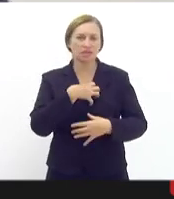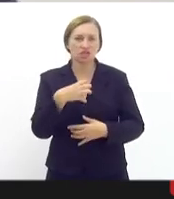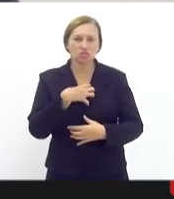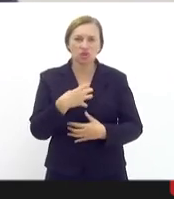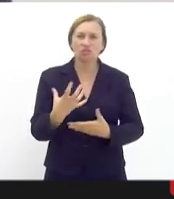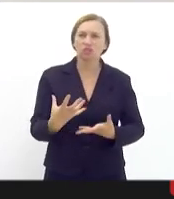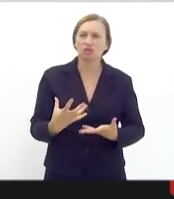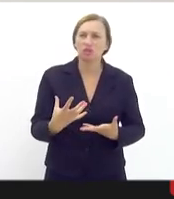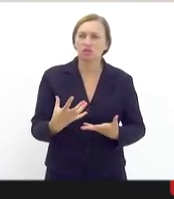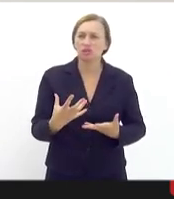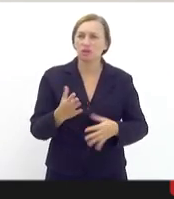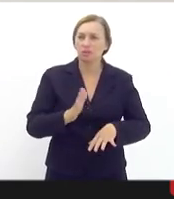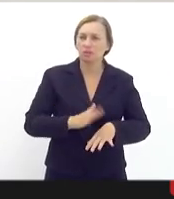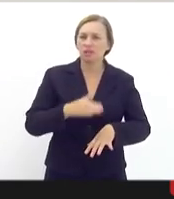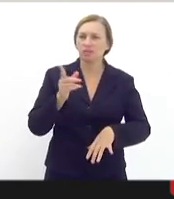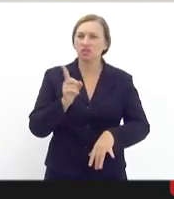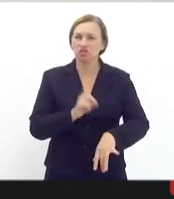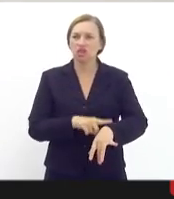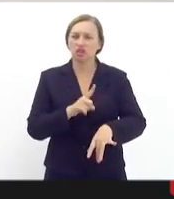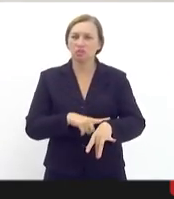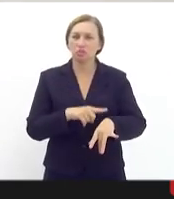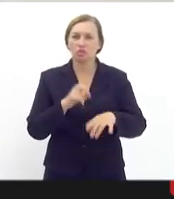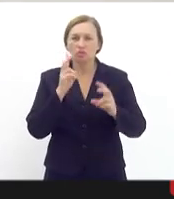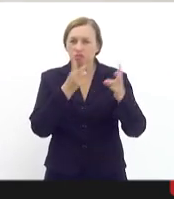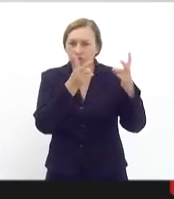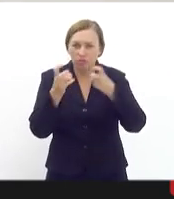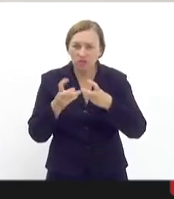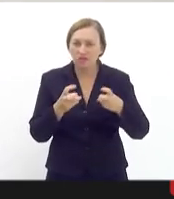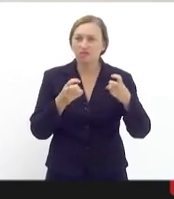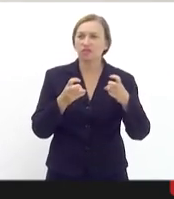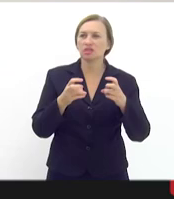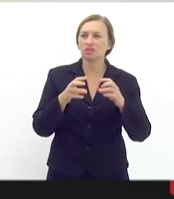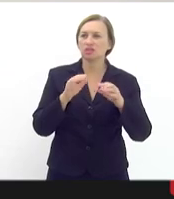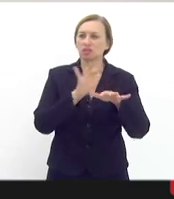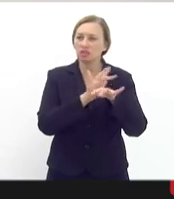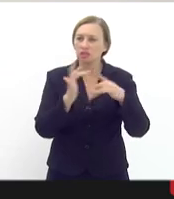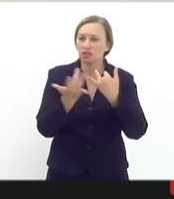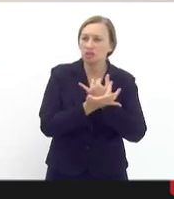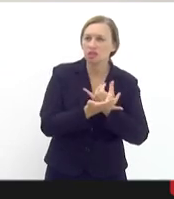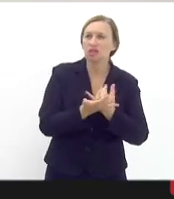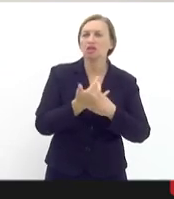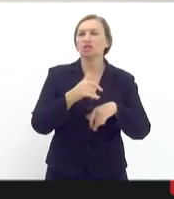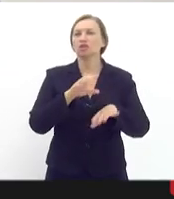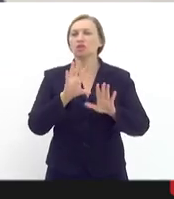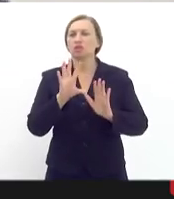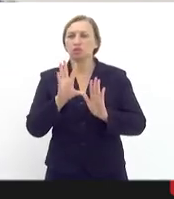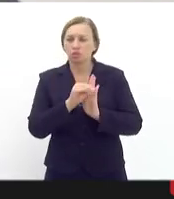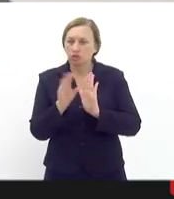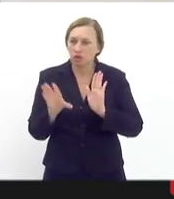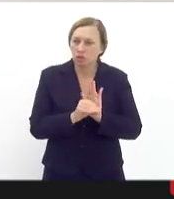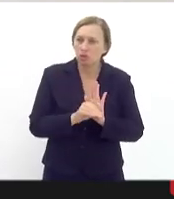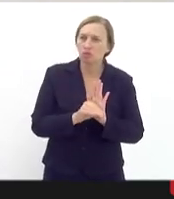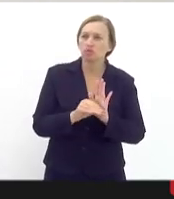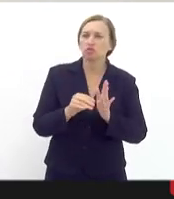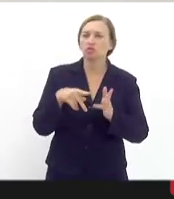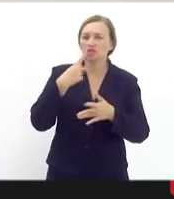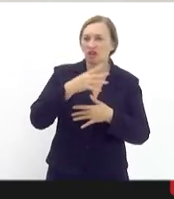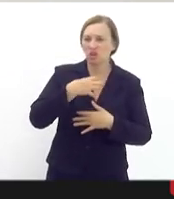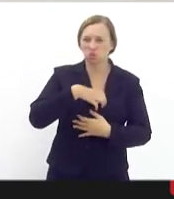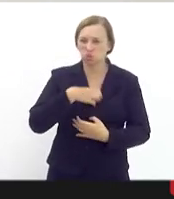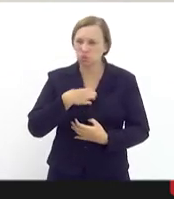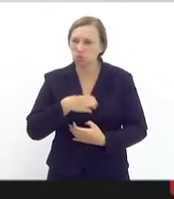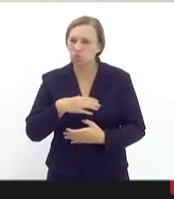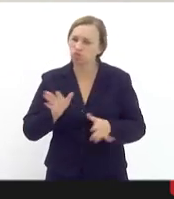você passa mais tempo na rede. Então, conteúdos mais sensacionalistas, aqueles que mexem, né, com a questão do ódio, aqueles